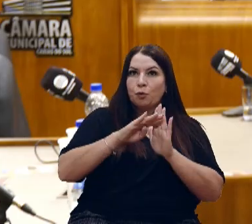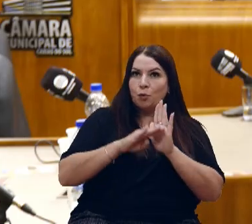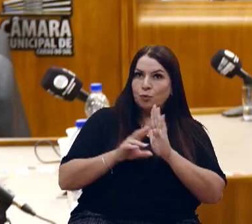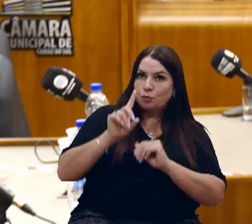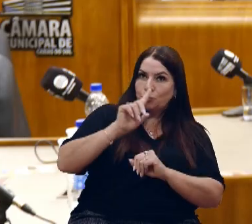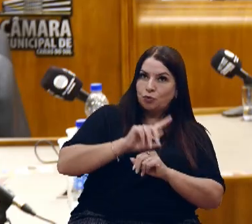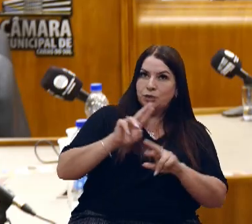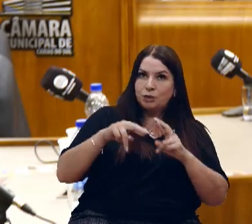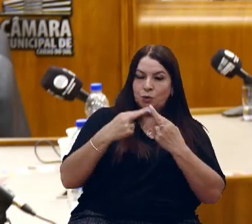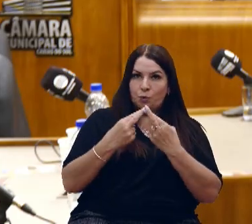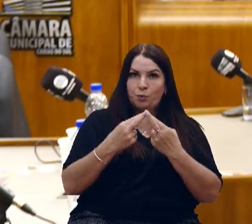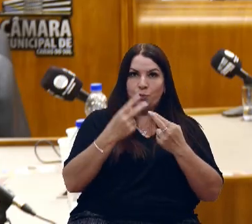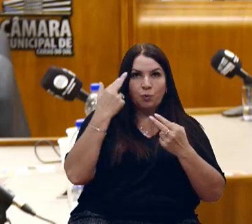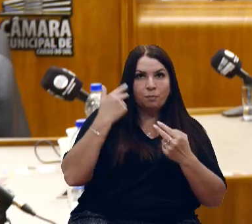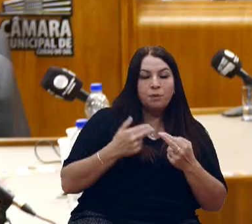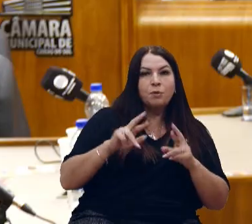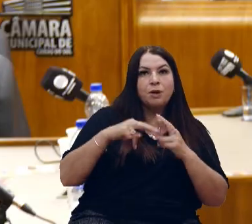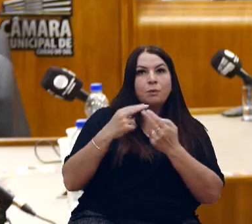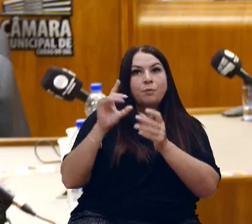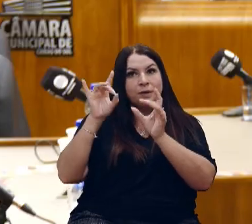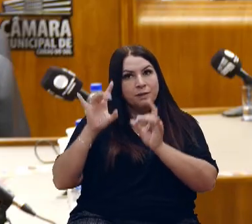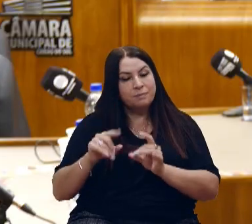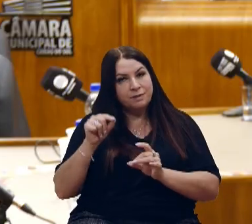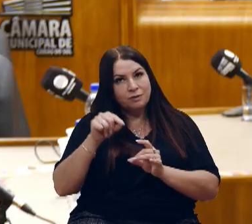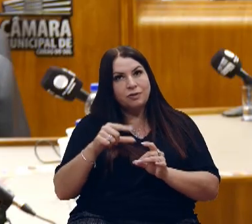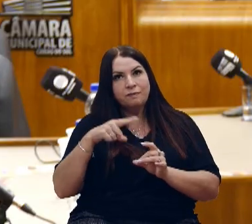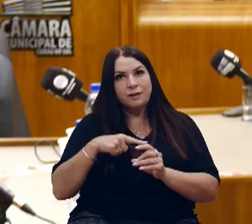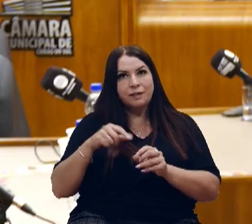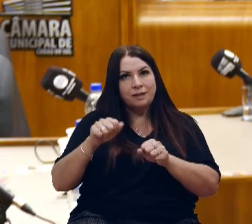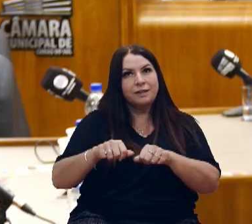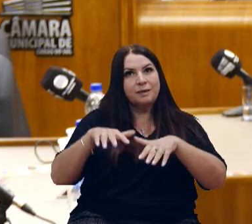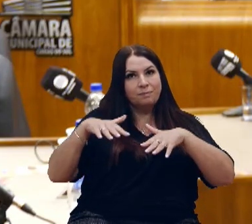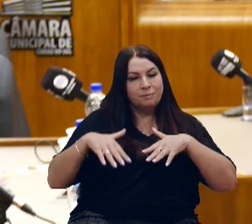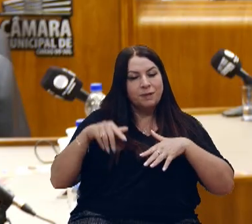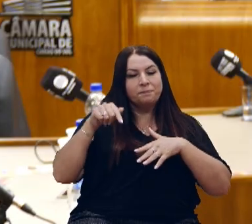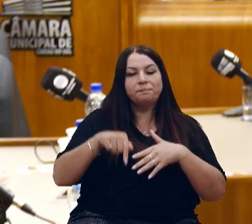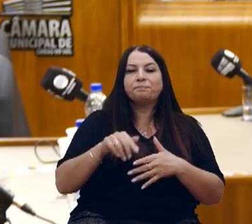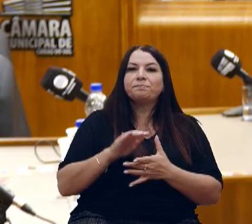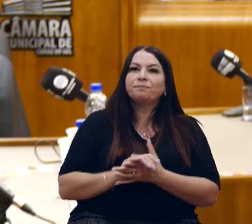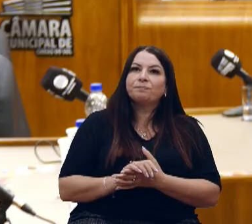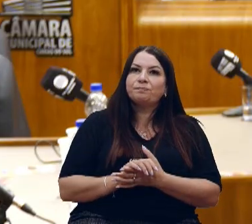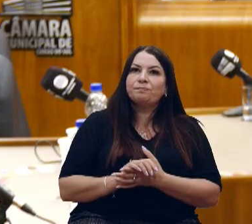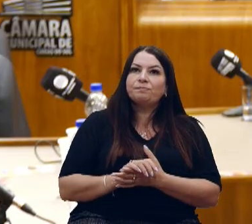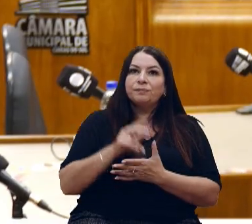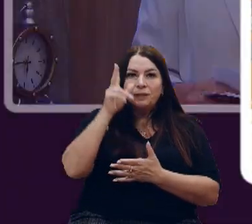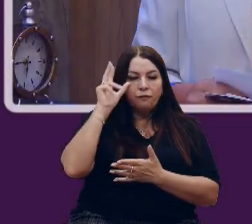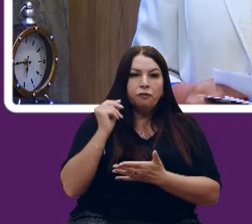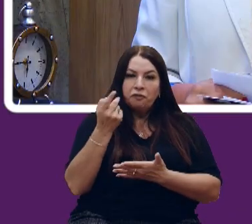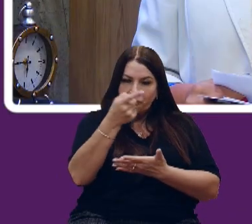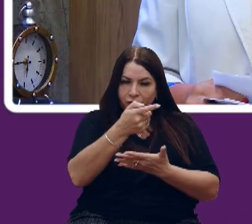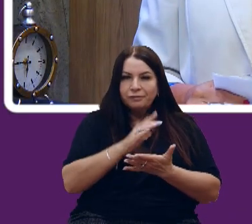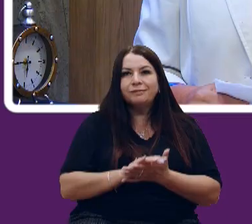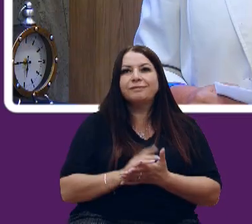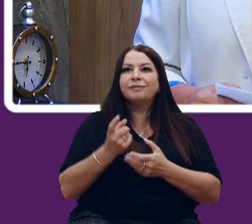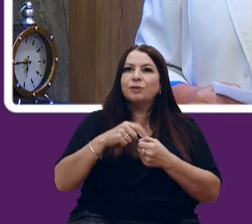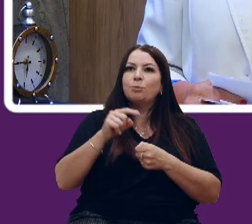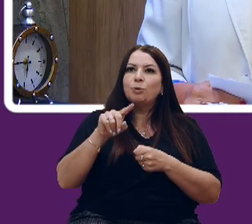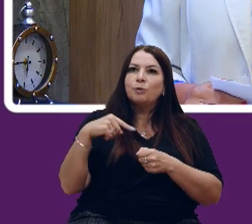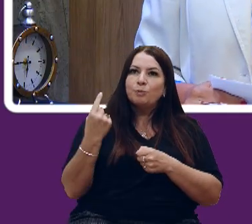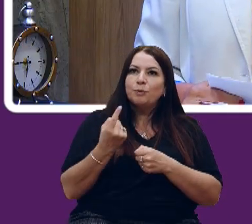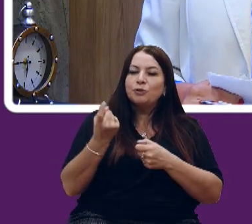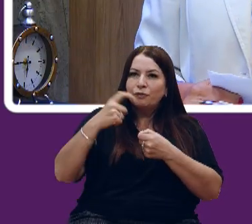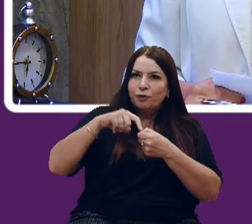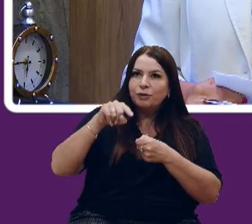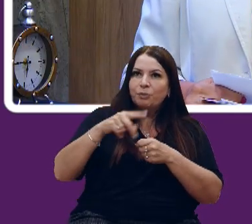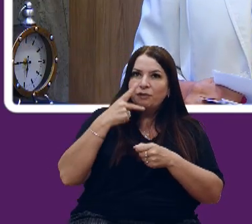dia, a sessão ordinária e extraordinária que tivemos aqui no plenário, deputado Nadir Rossetti. Vivi, volto contigo daqui a pouquinho, estou de